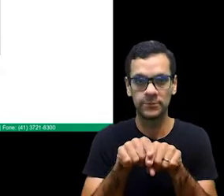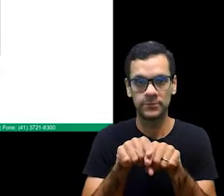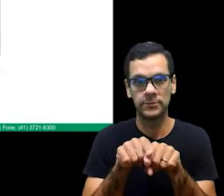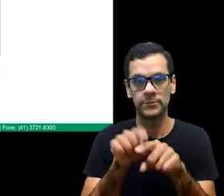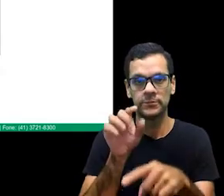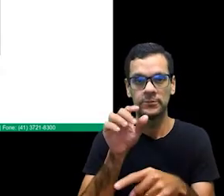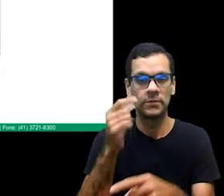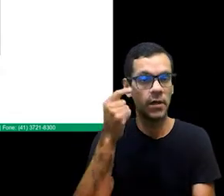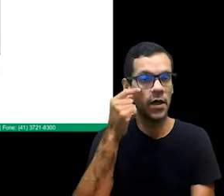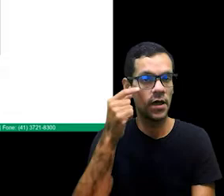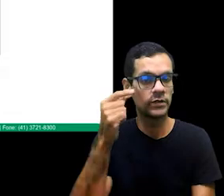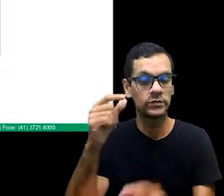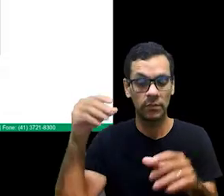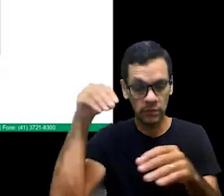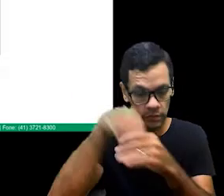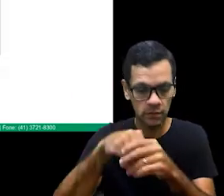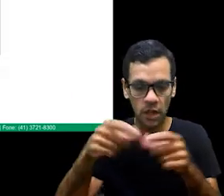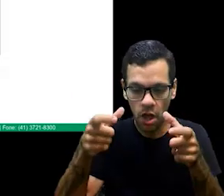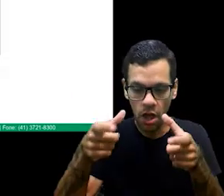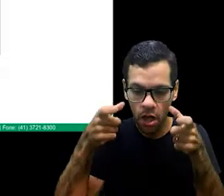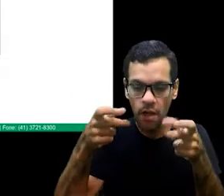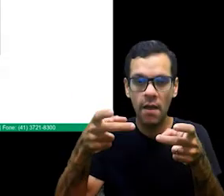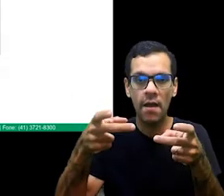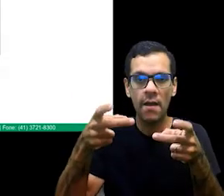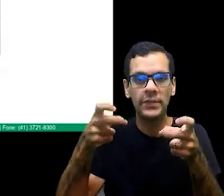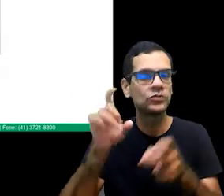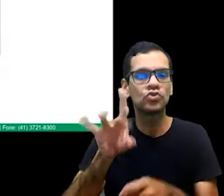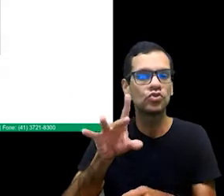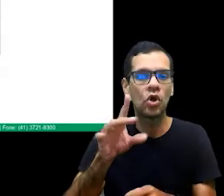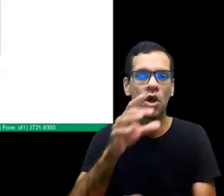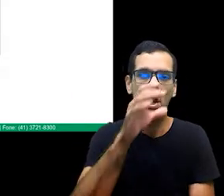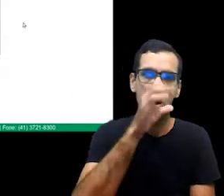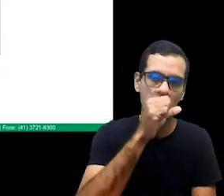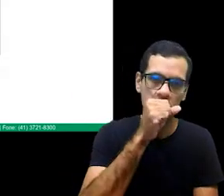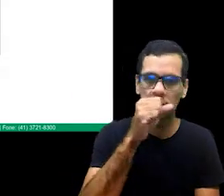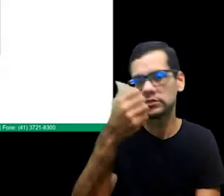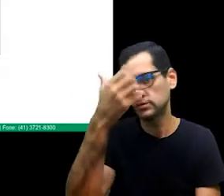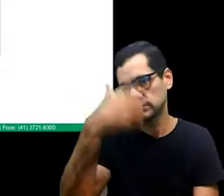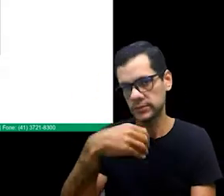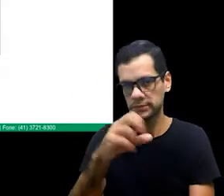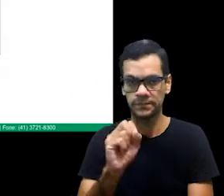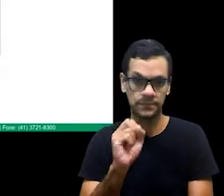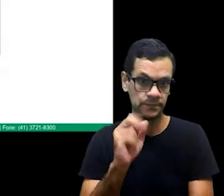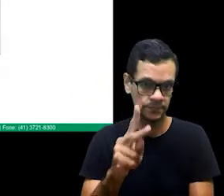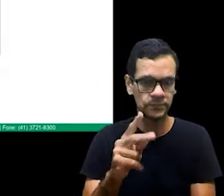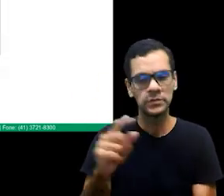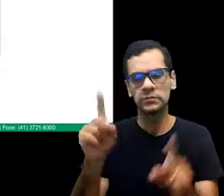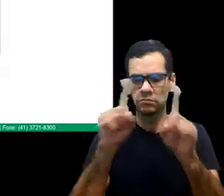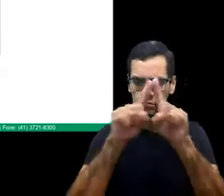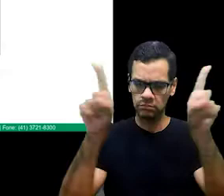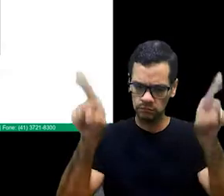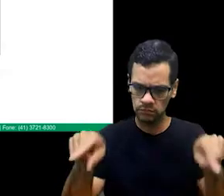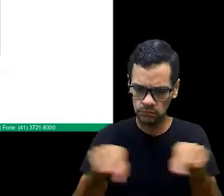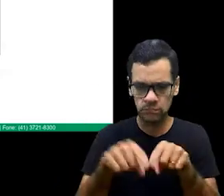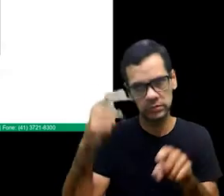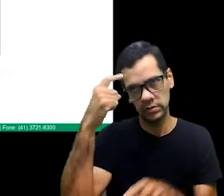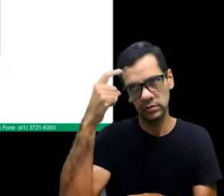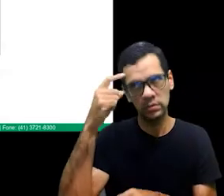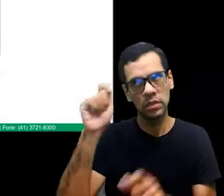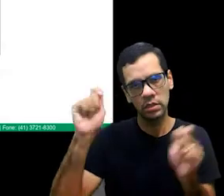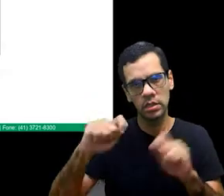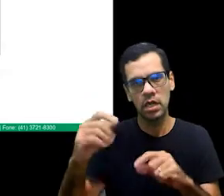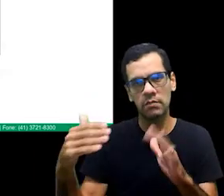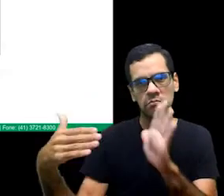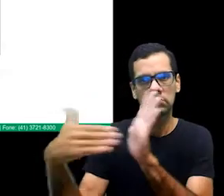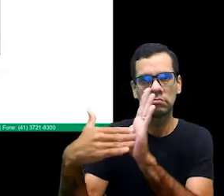trocas ocorrendo. E aqui na nossa discussão nós vamos considerar que essas paredes são ideais, ou seja, elas bloqueiam totalmente a troca